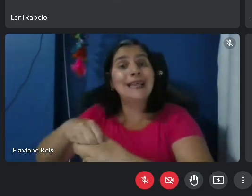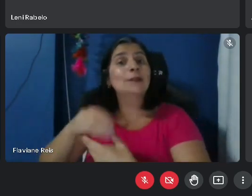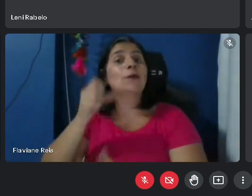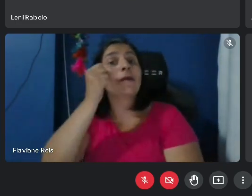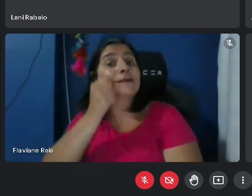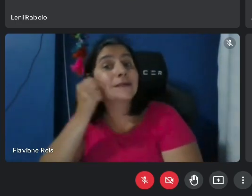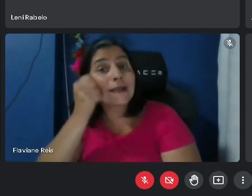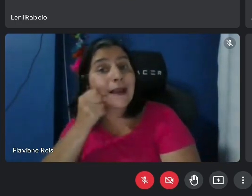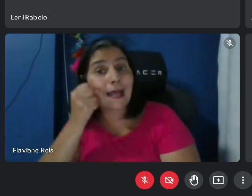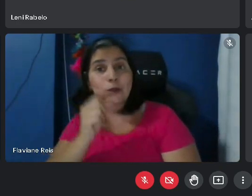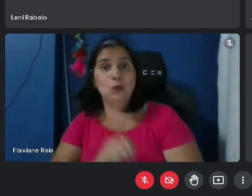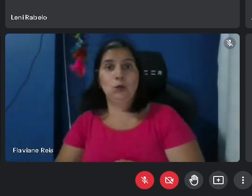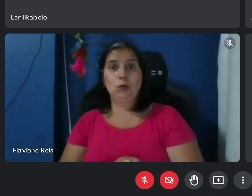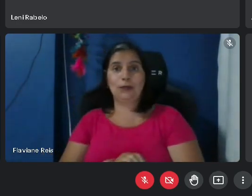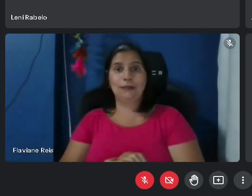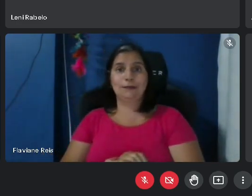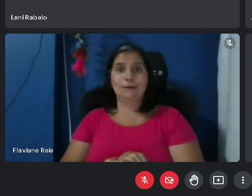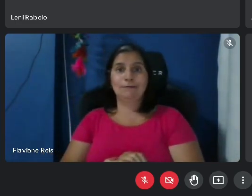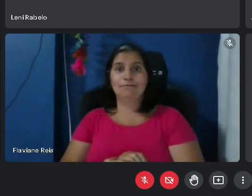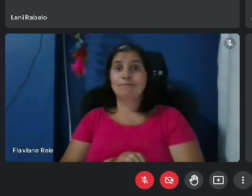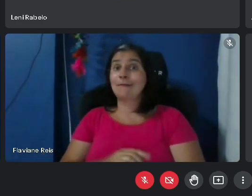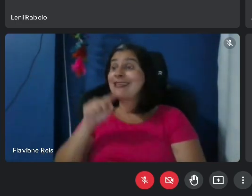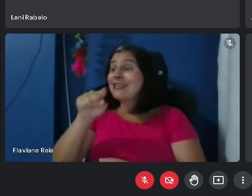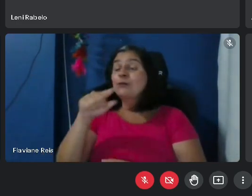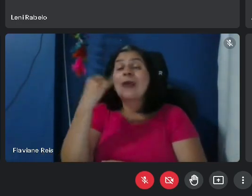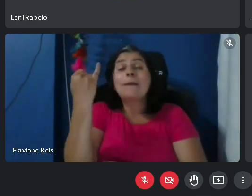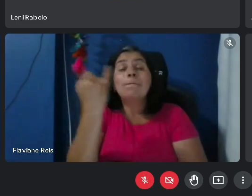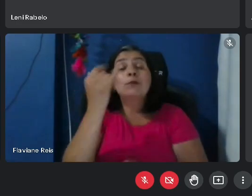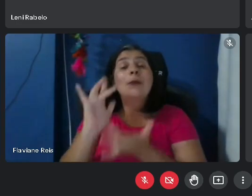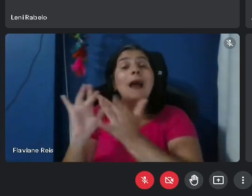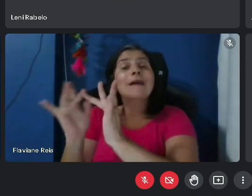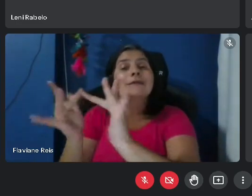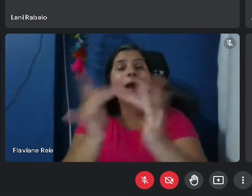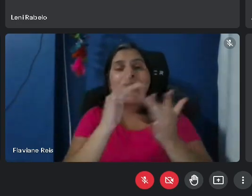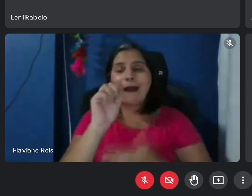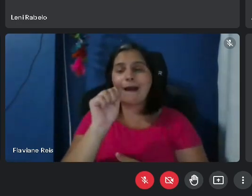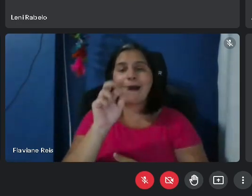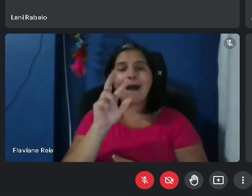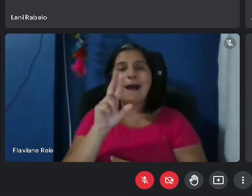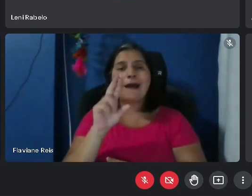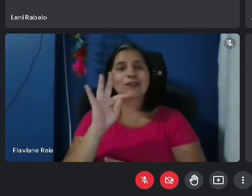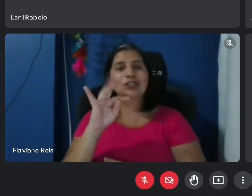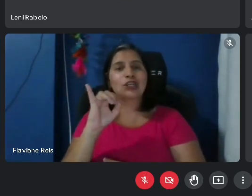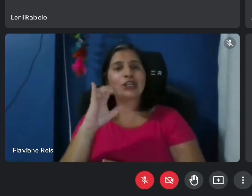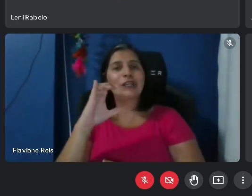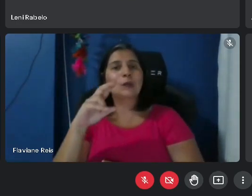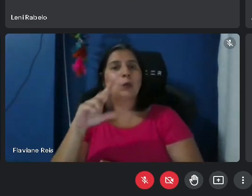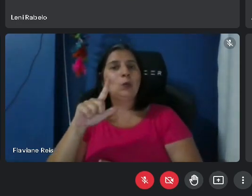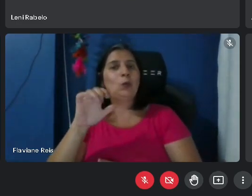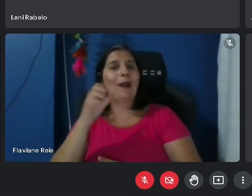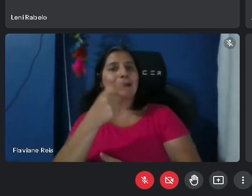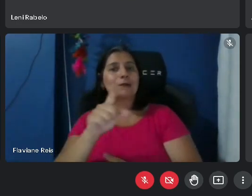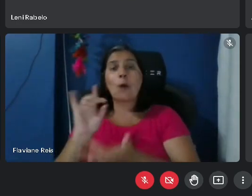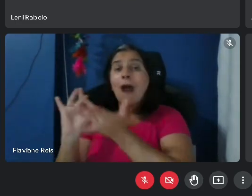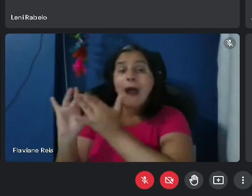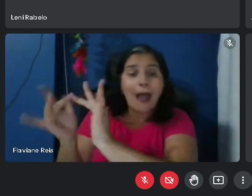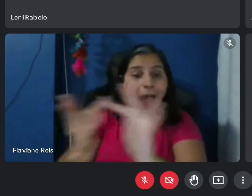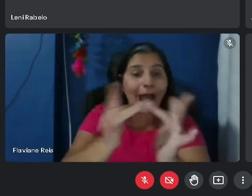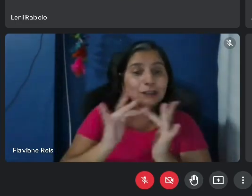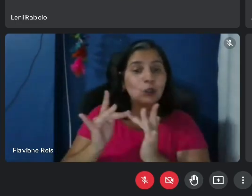É preciso que essas políticas estejam dentro do Senado, e isso é importante, todo esse contato,